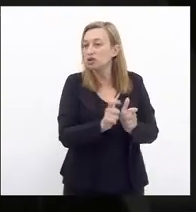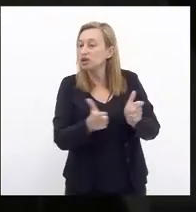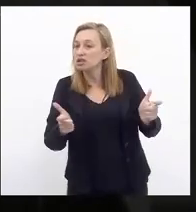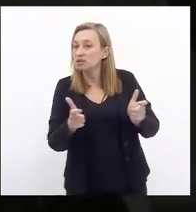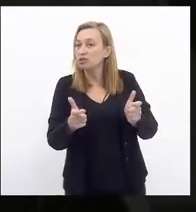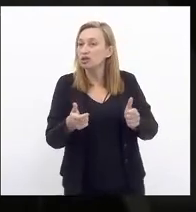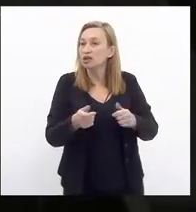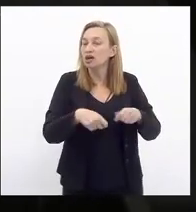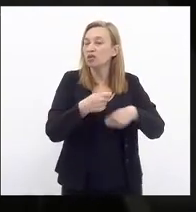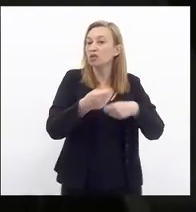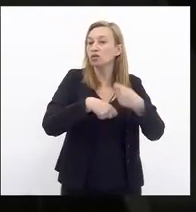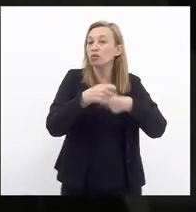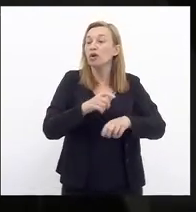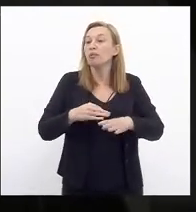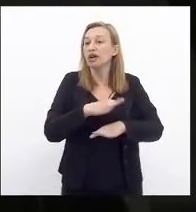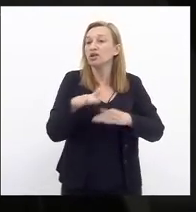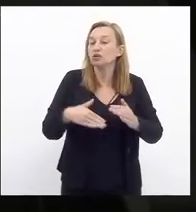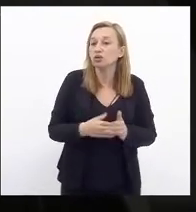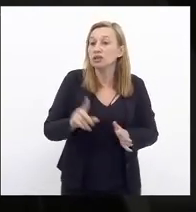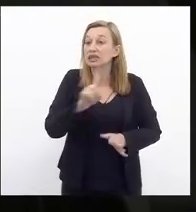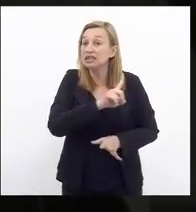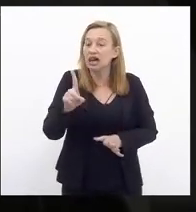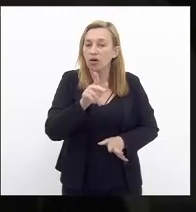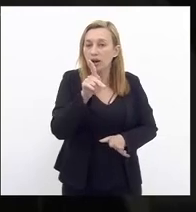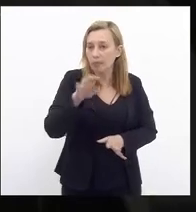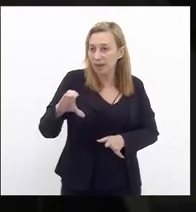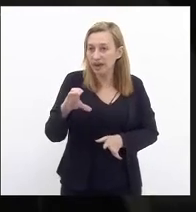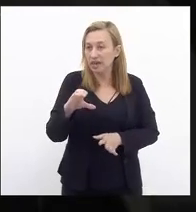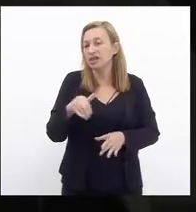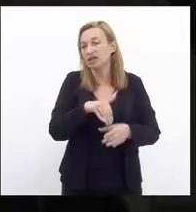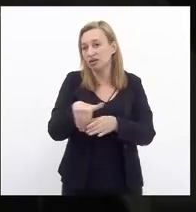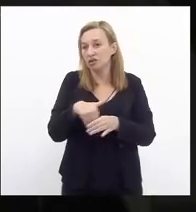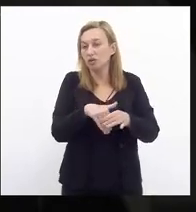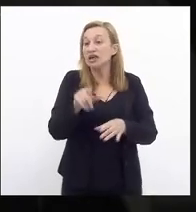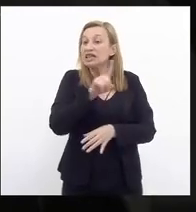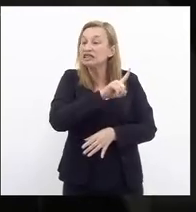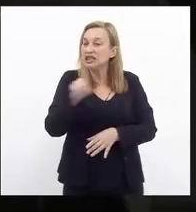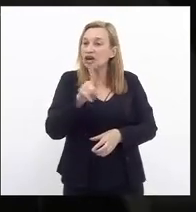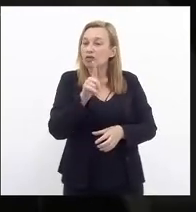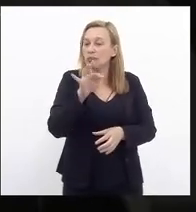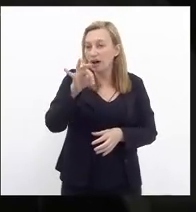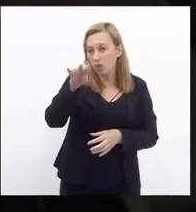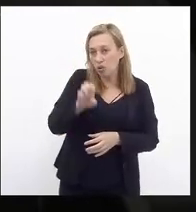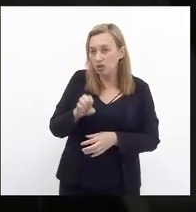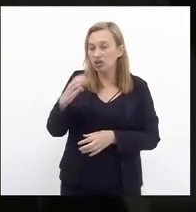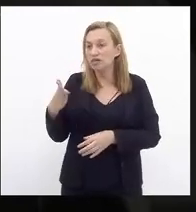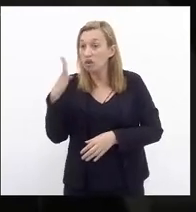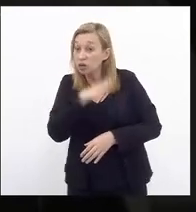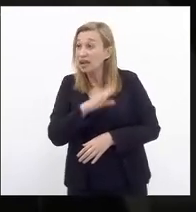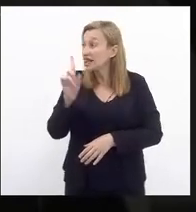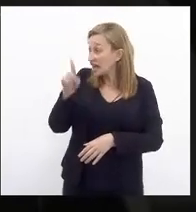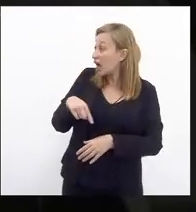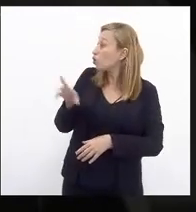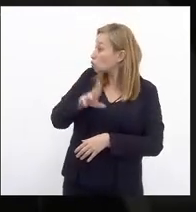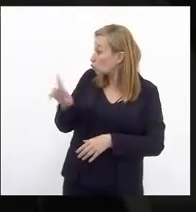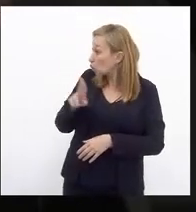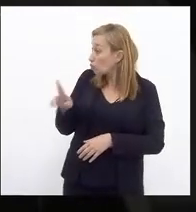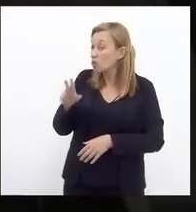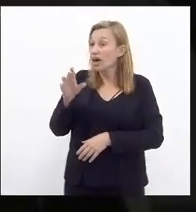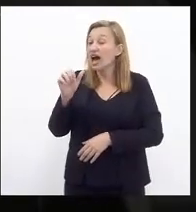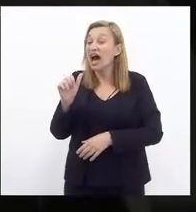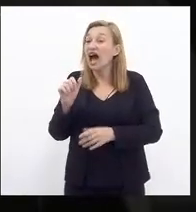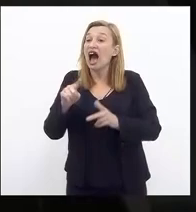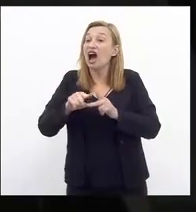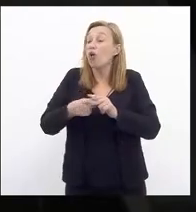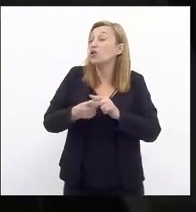crescimento econômico para todos e todos portanto não a pé aqui que está em votação Não Para eu esqueci o nome não é para ajuste